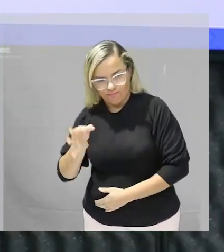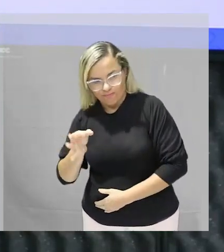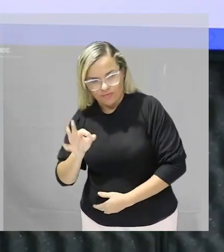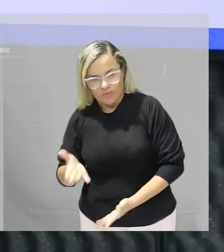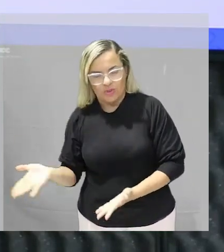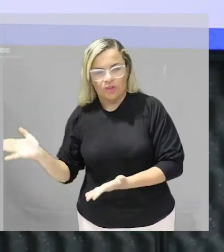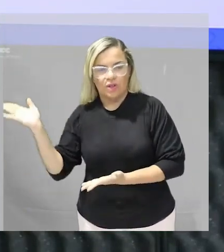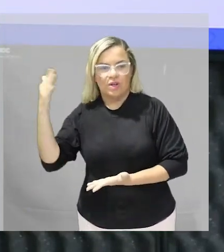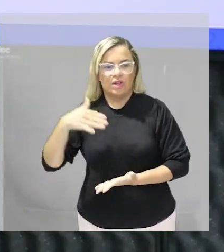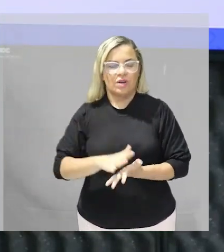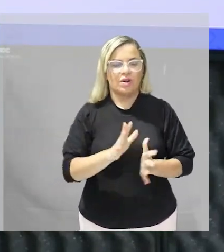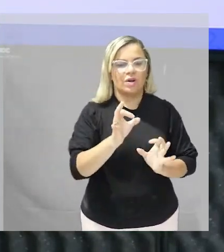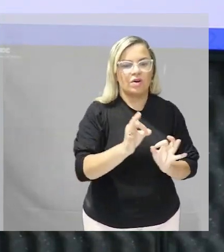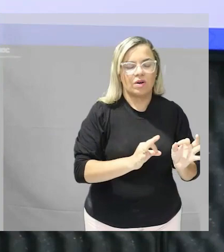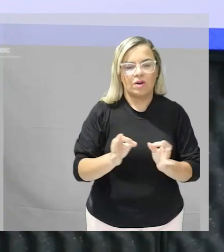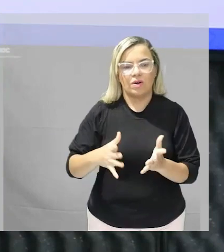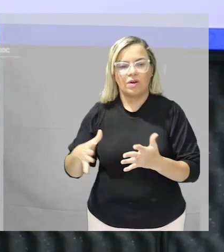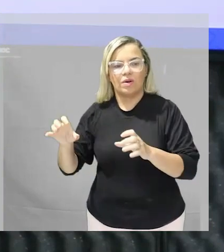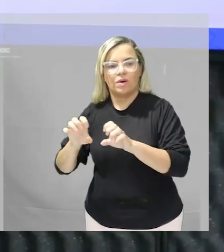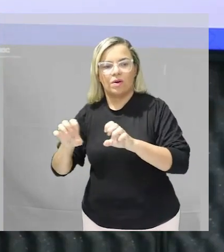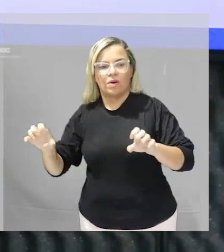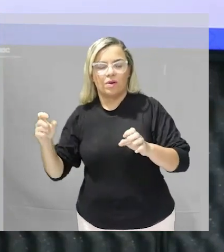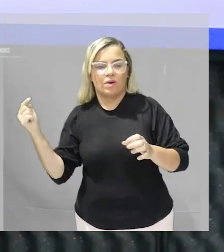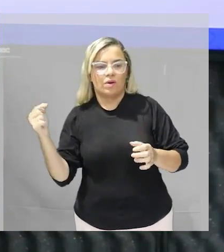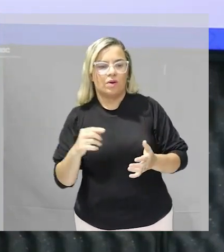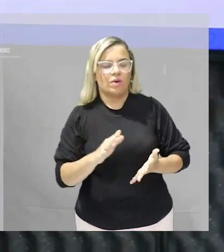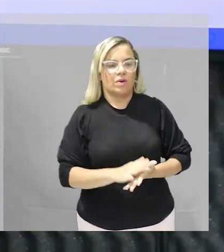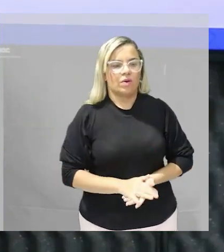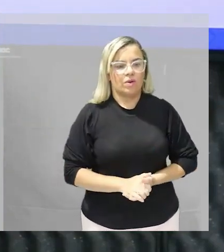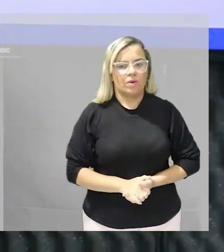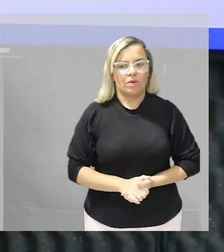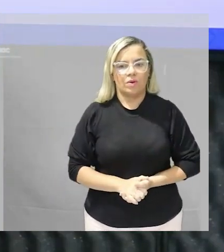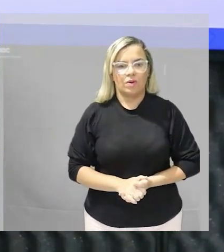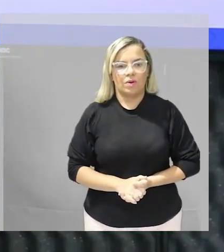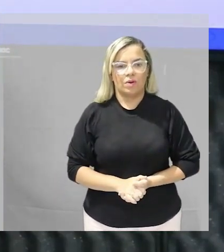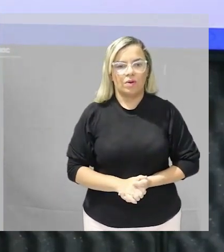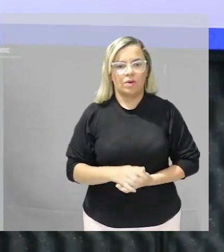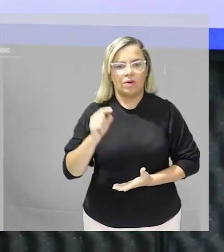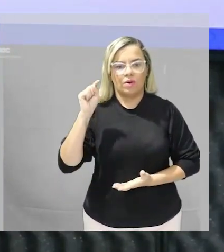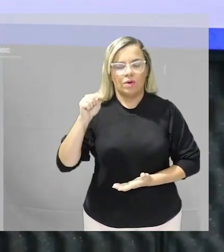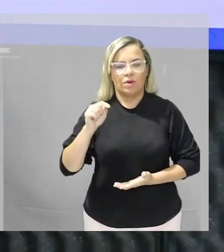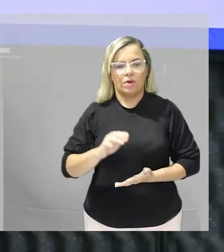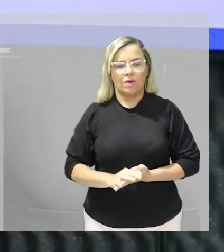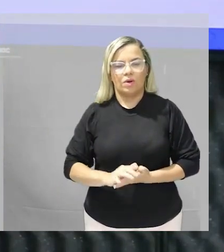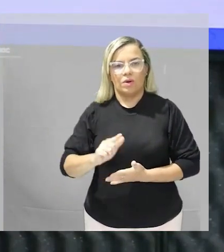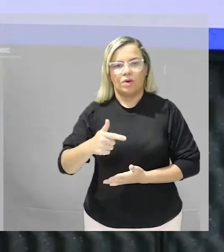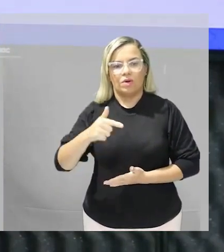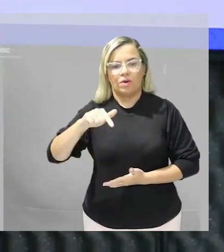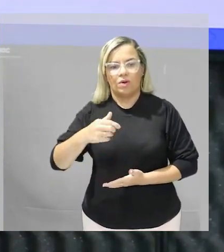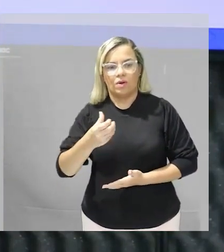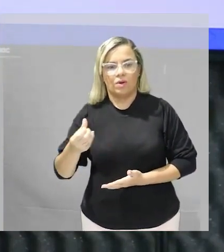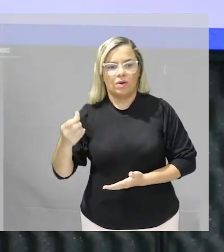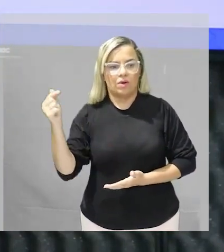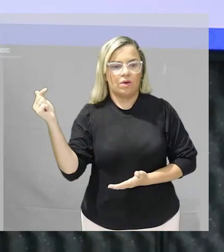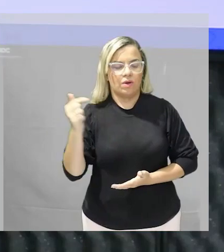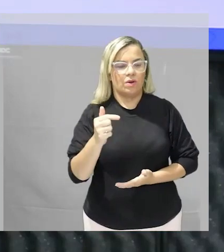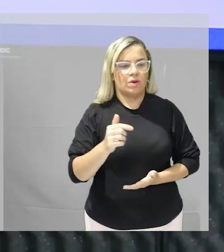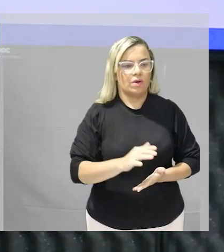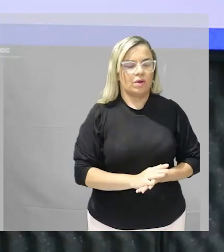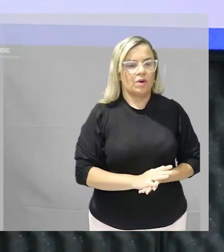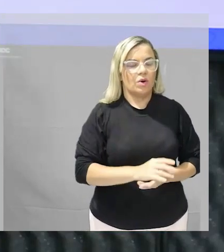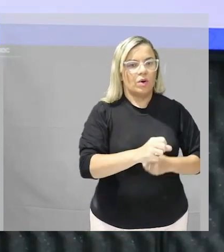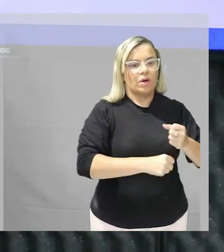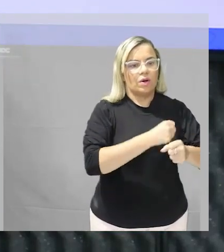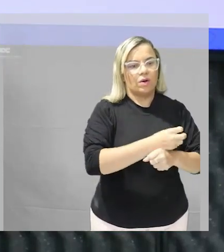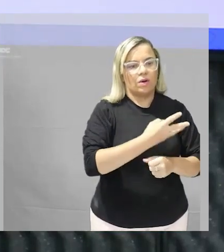precisamos montar aqui a nossa equação então ó 2,6 tá 4 - 7,4